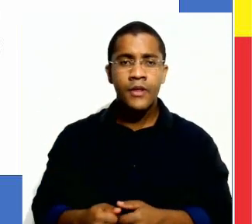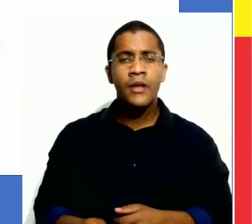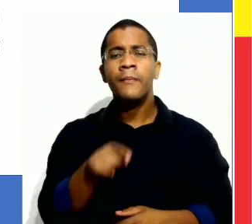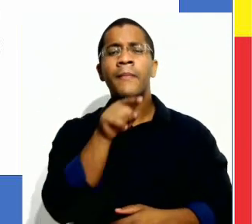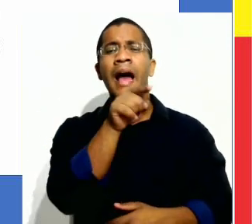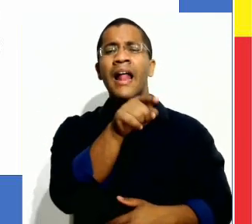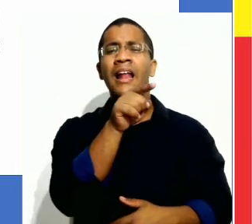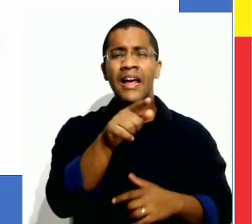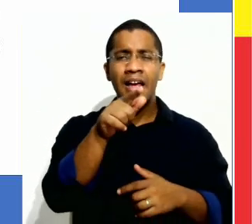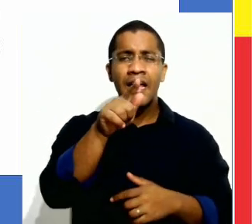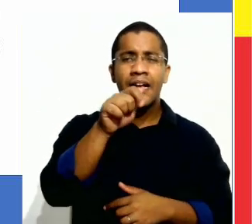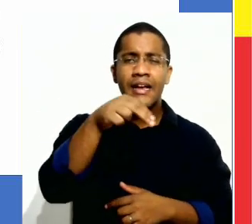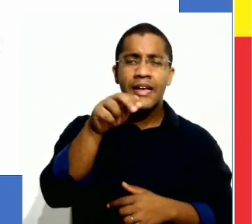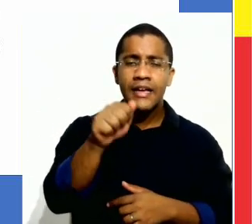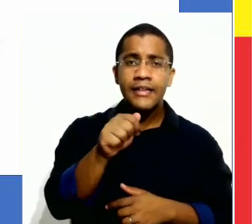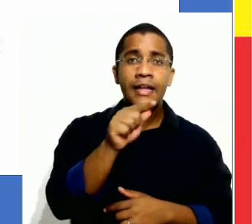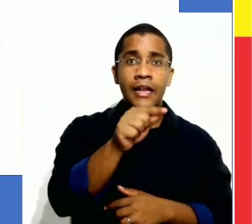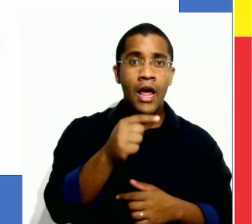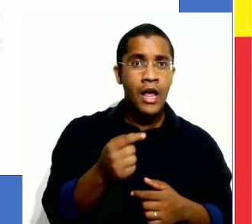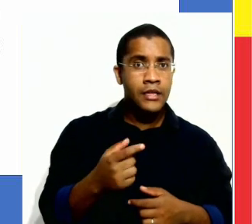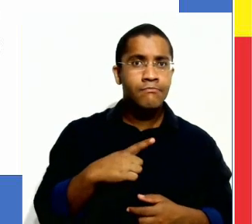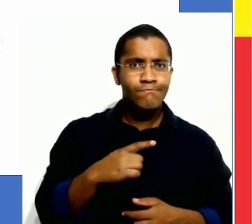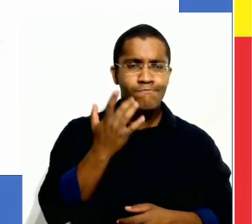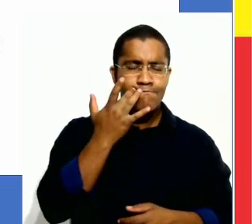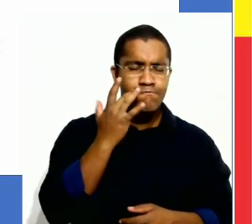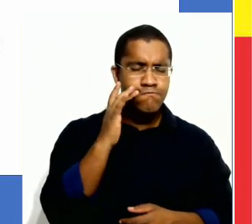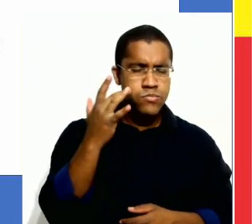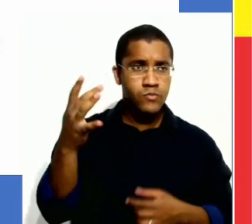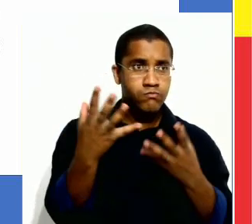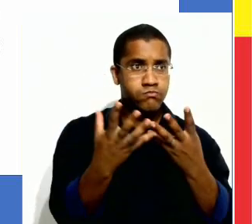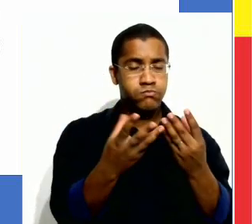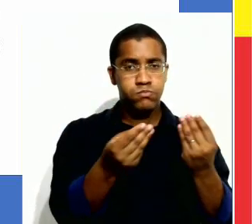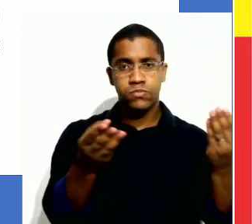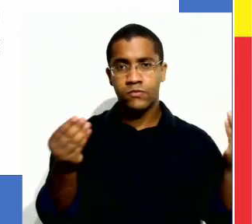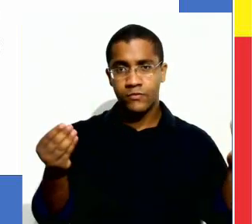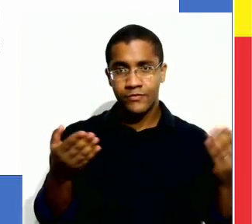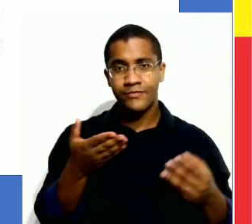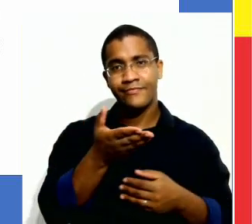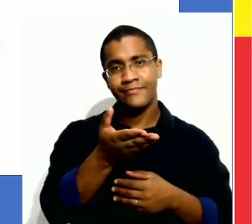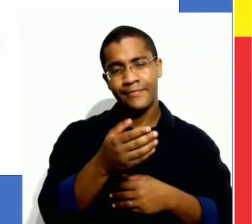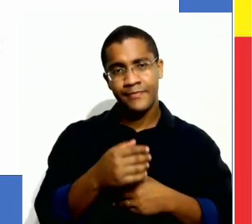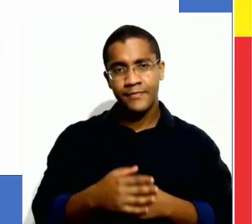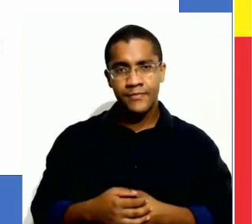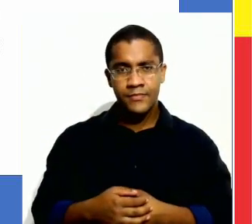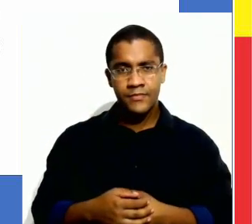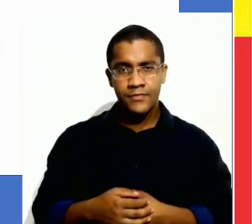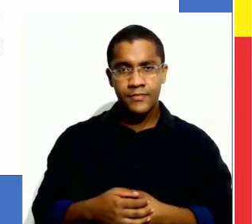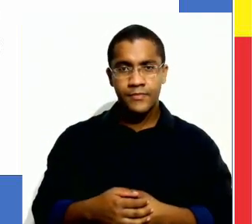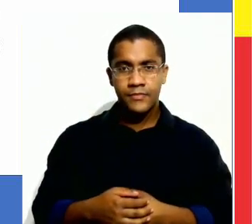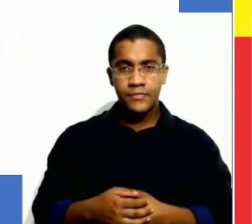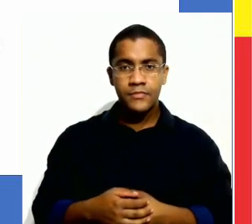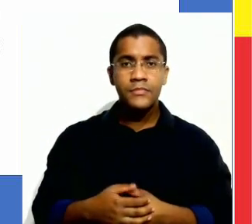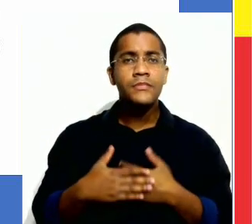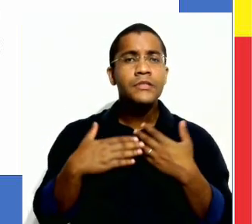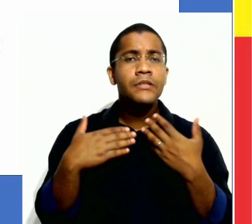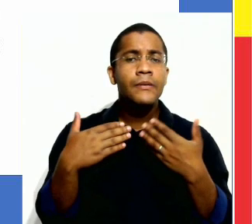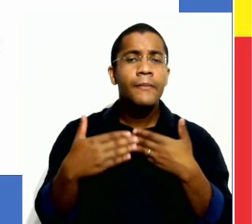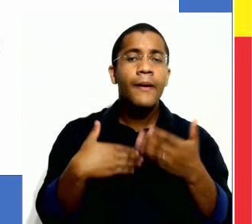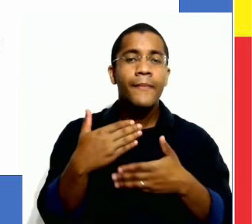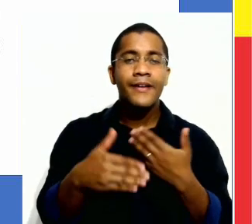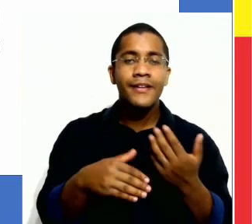enorme quantidade de ouro produzido em seu reino. Este monopólio permitia